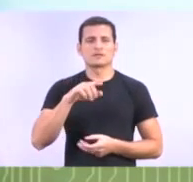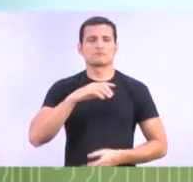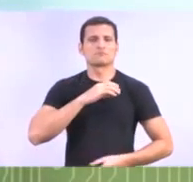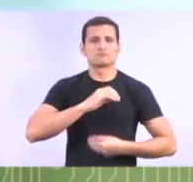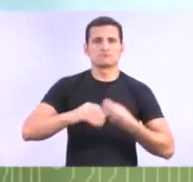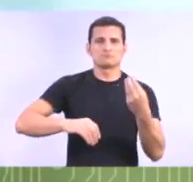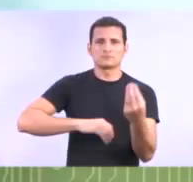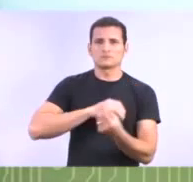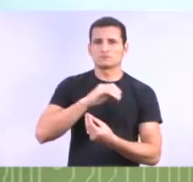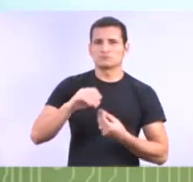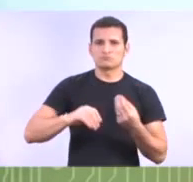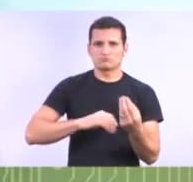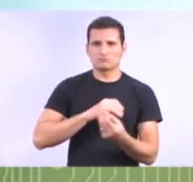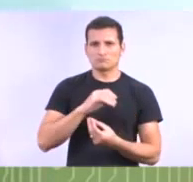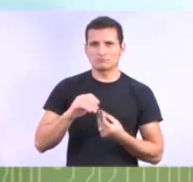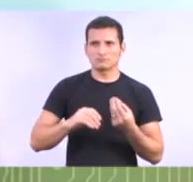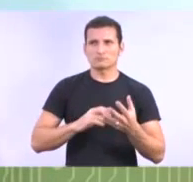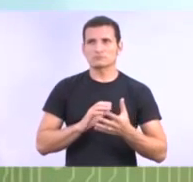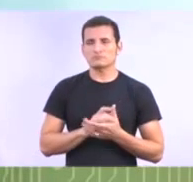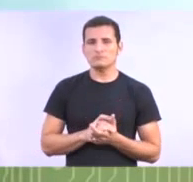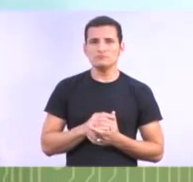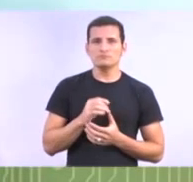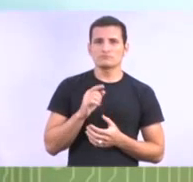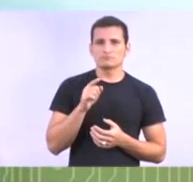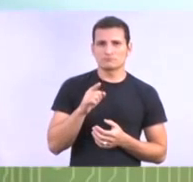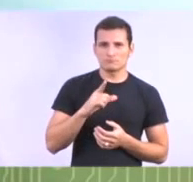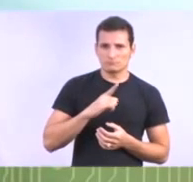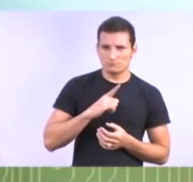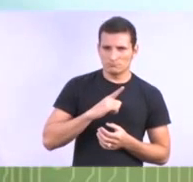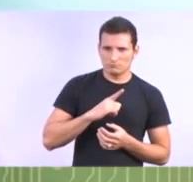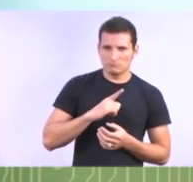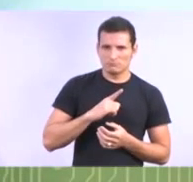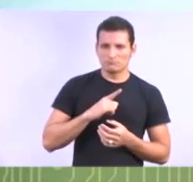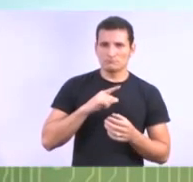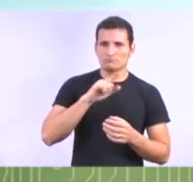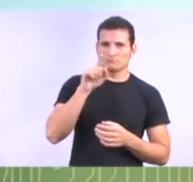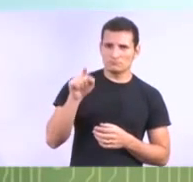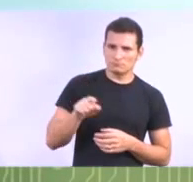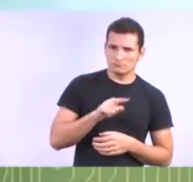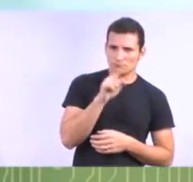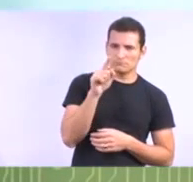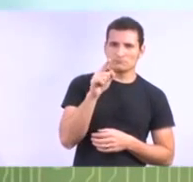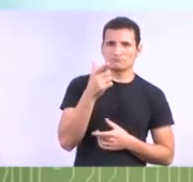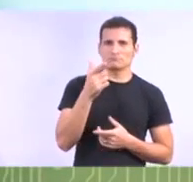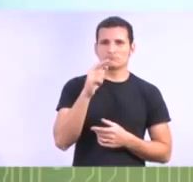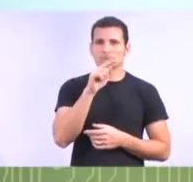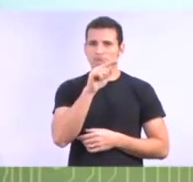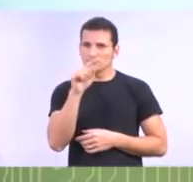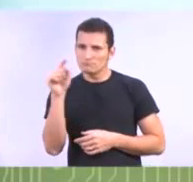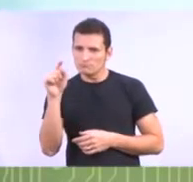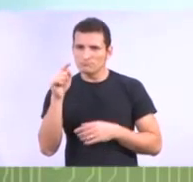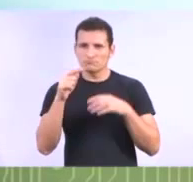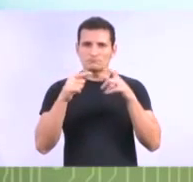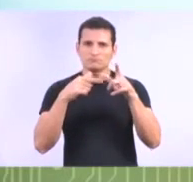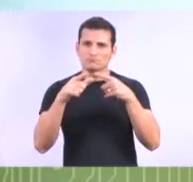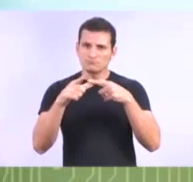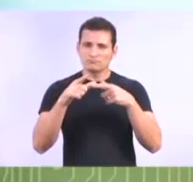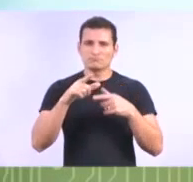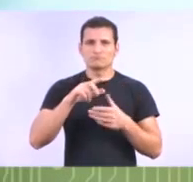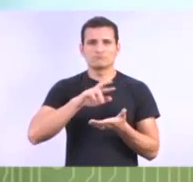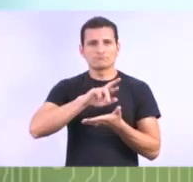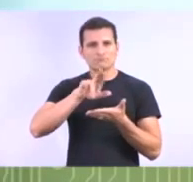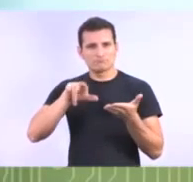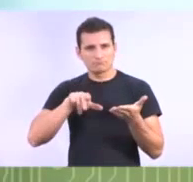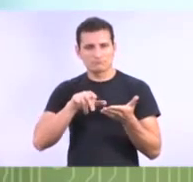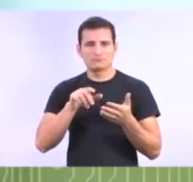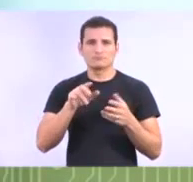mistura desses daí. Ora você tem uma topologia em anel, ora em barramento, ora em estrela e por aí vai. Então por